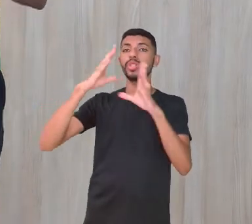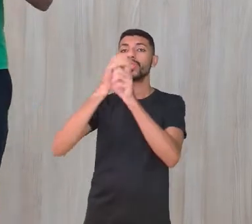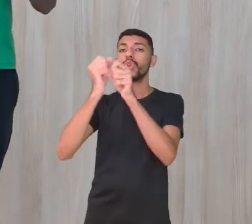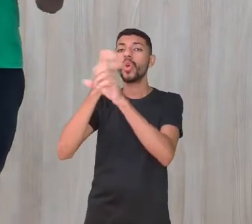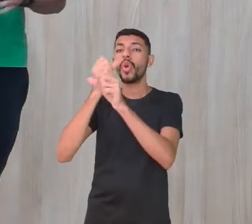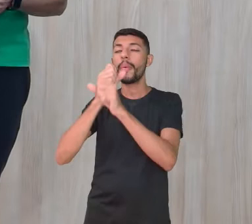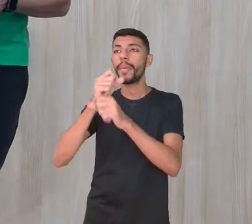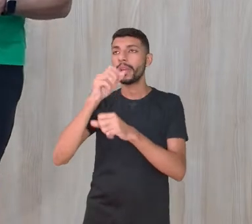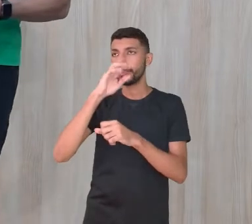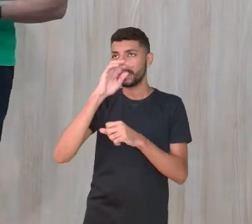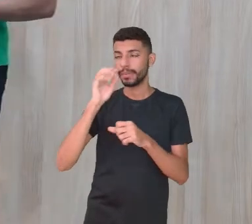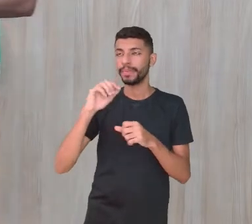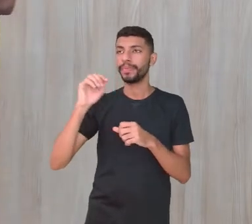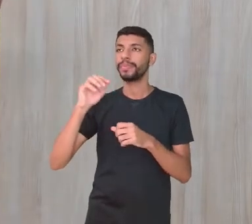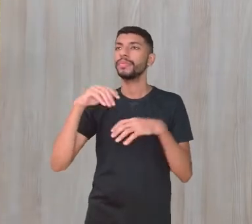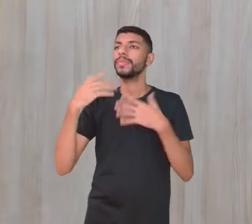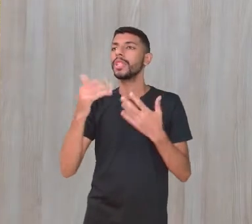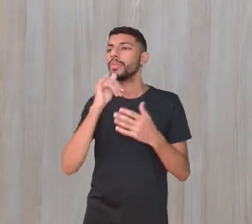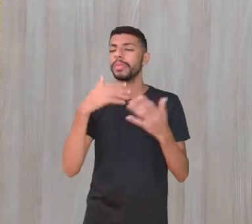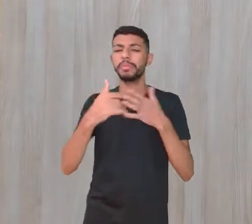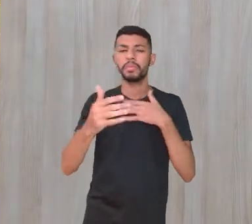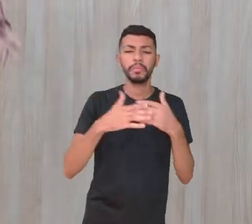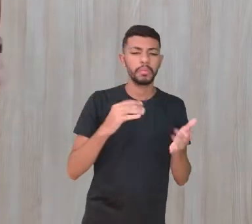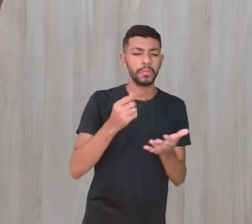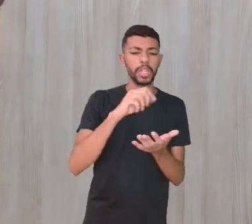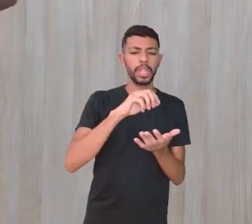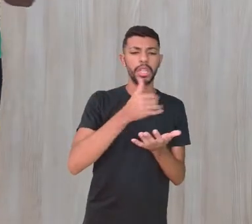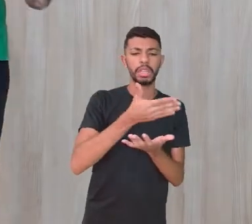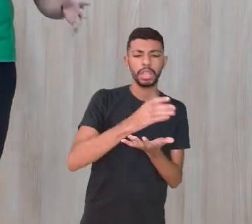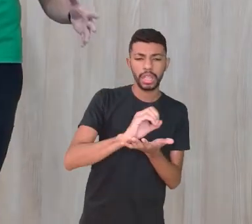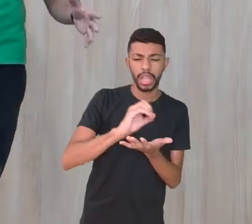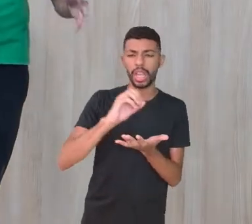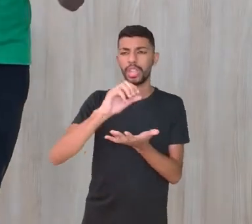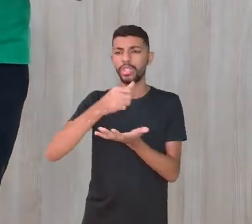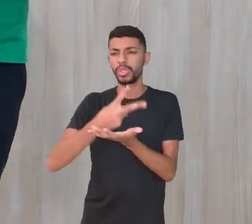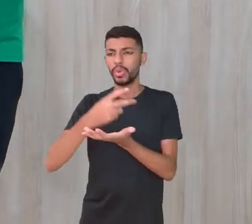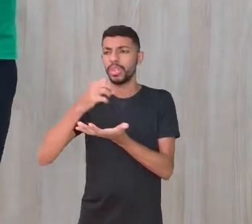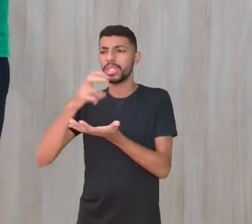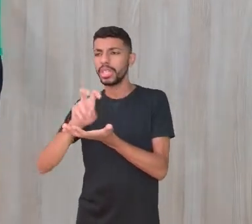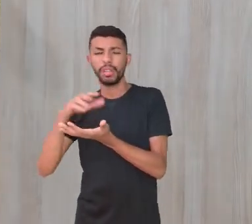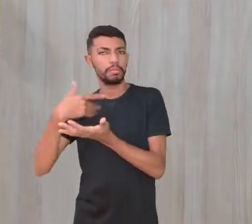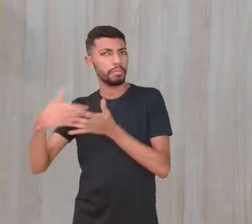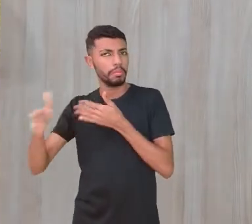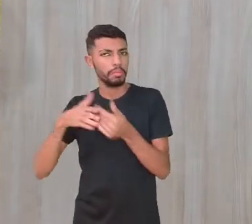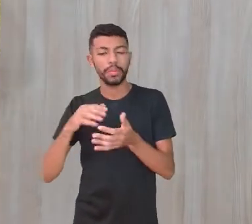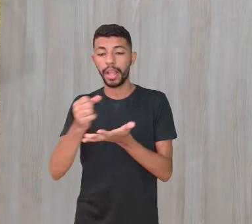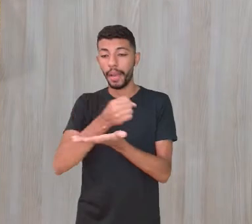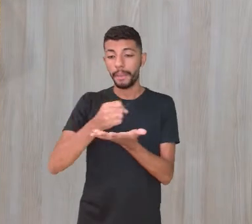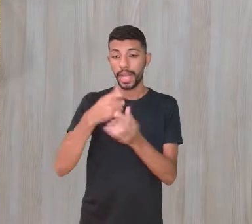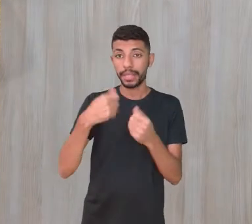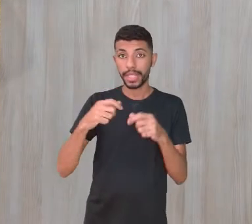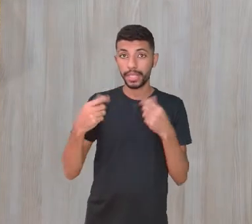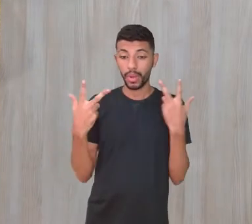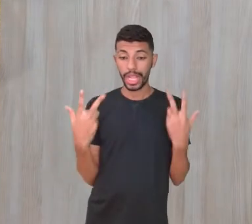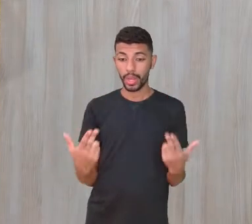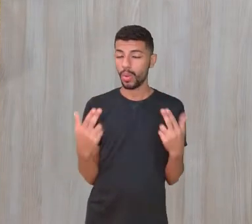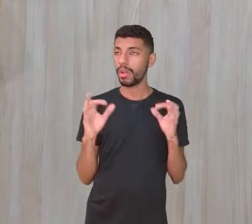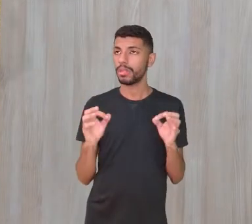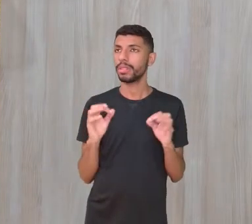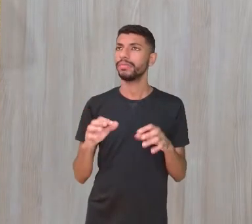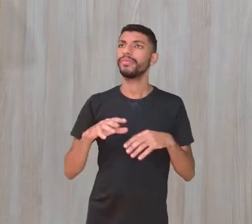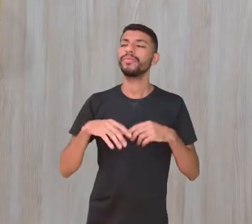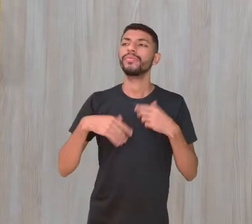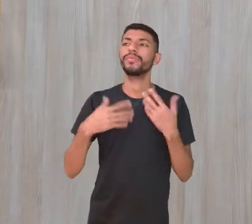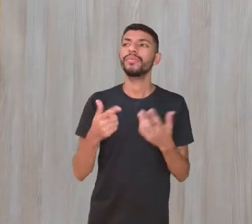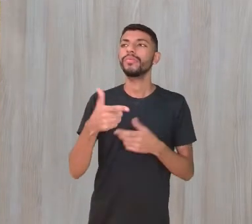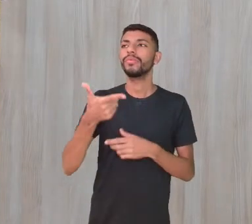não importa aí se a base é 10, se a base é 2, se a base é 5, desde que a base sejam iguais, tá? Você